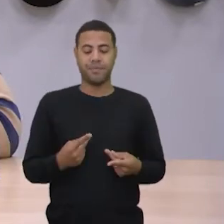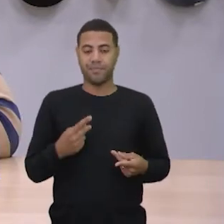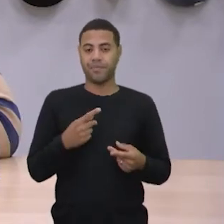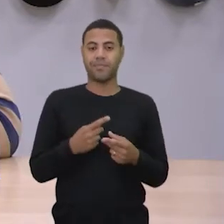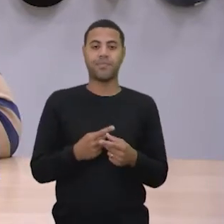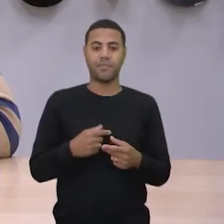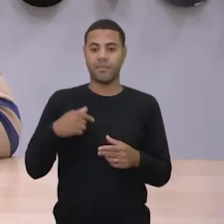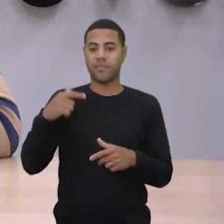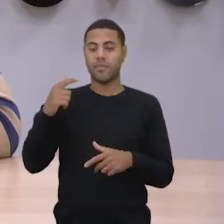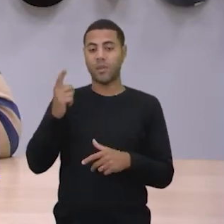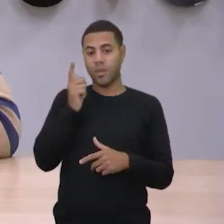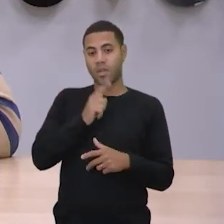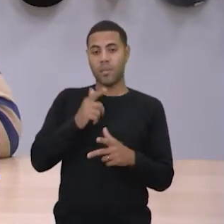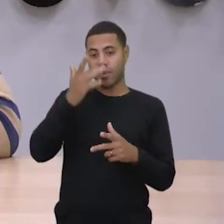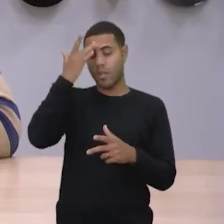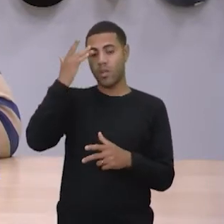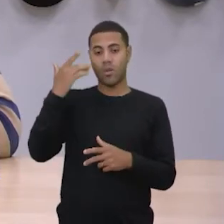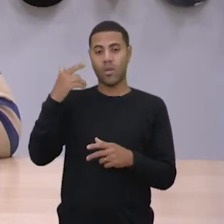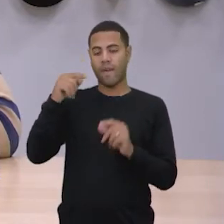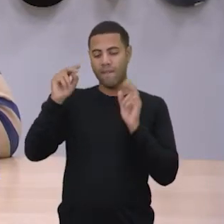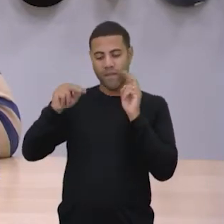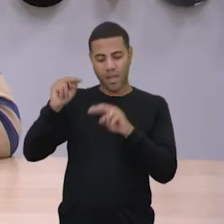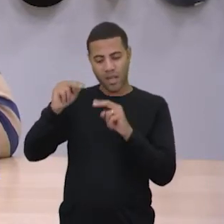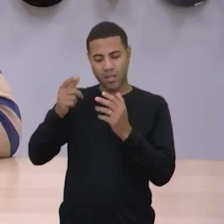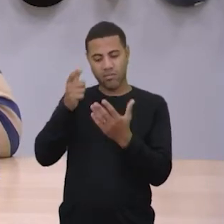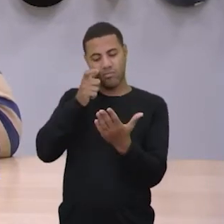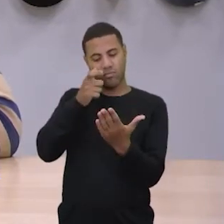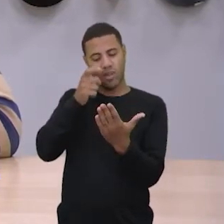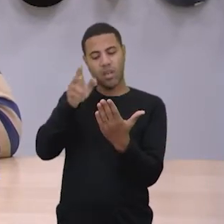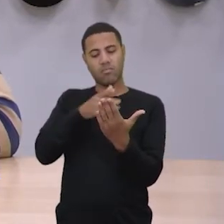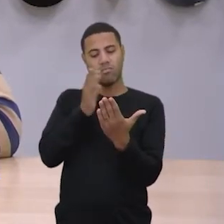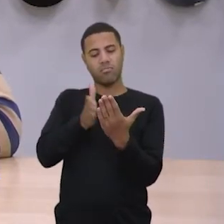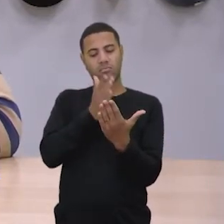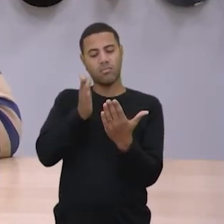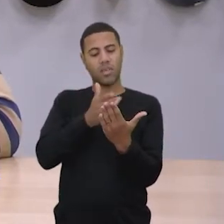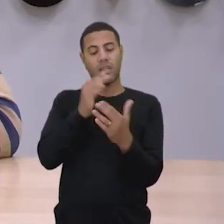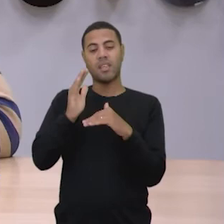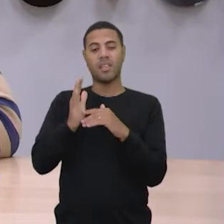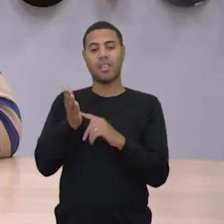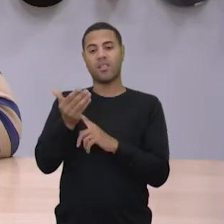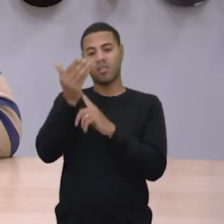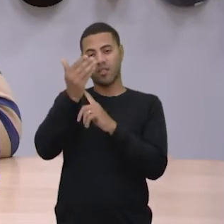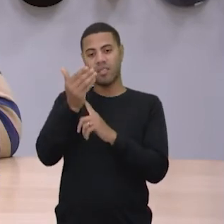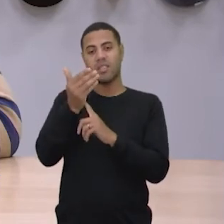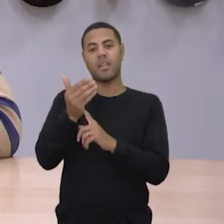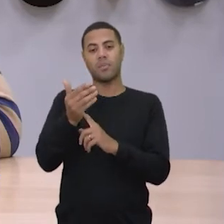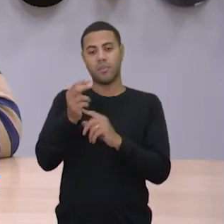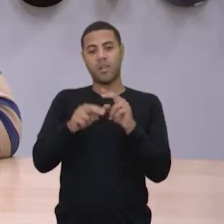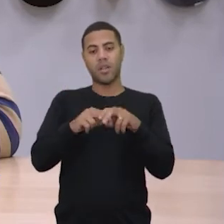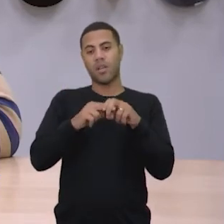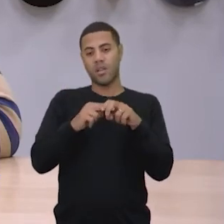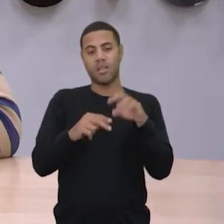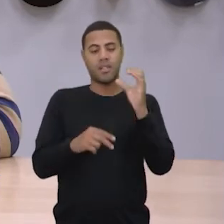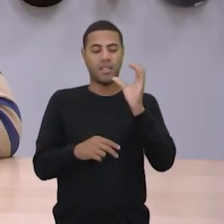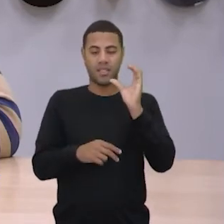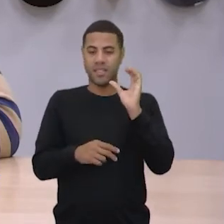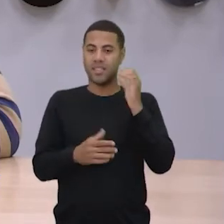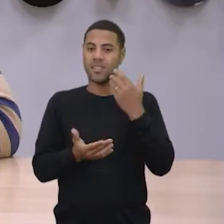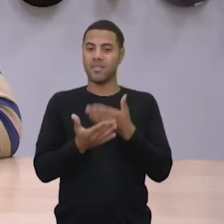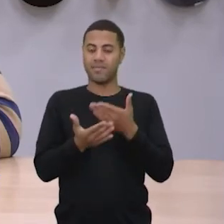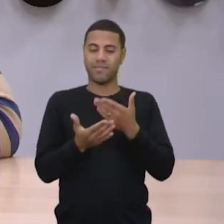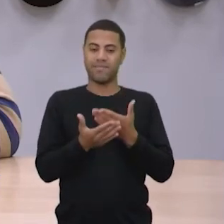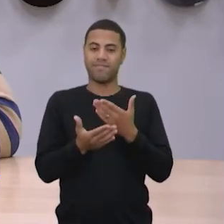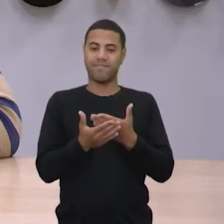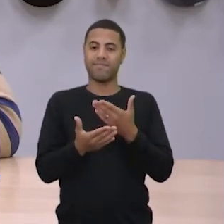foi desenvolvida, muita tecnologia foi desenvolvida a partir mesmo de muitas conquistas